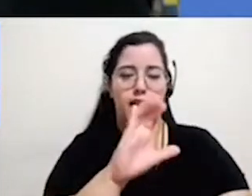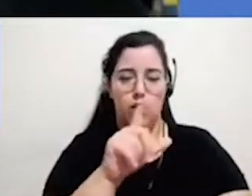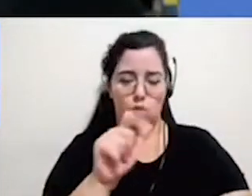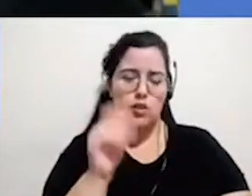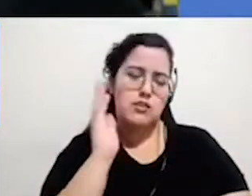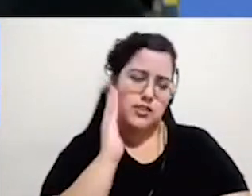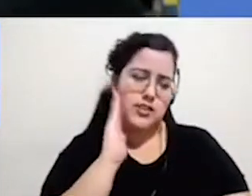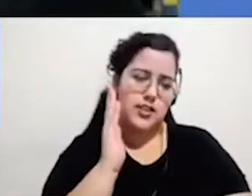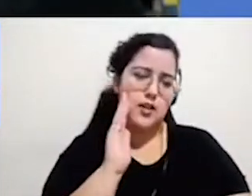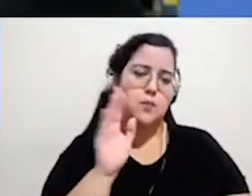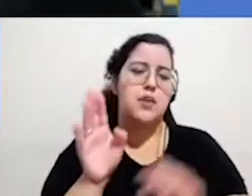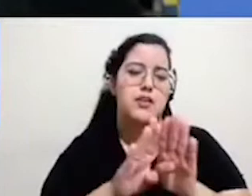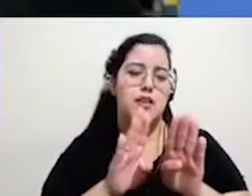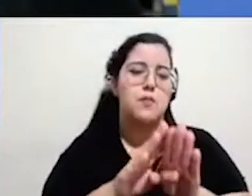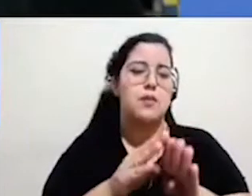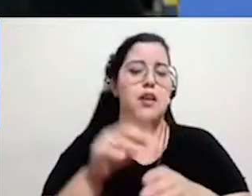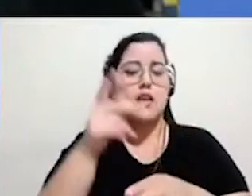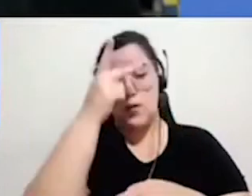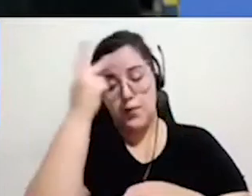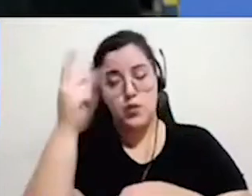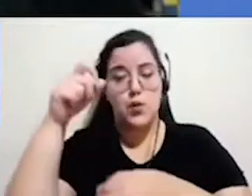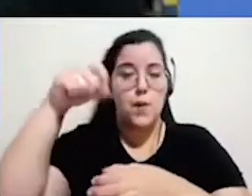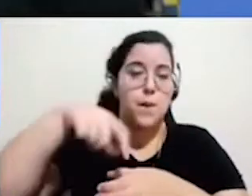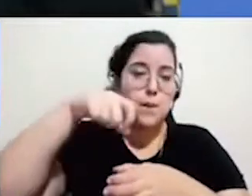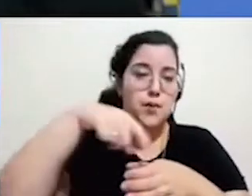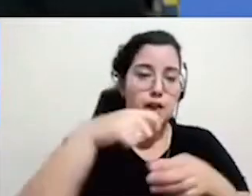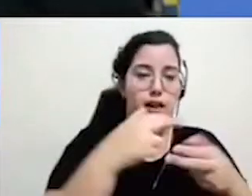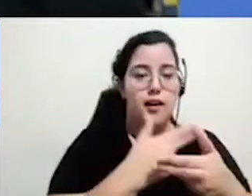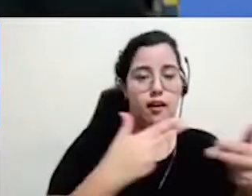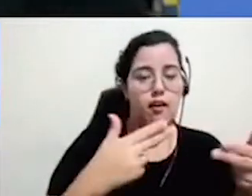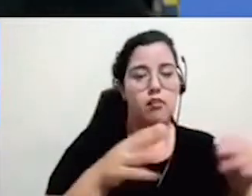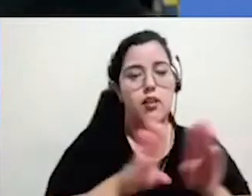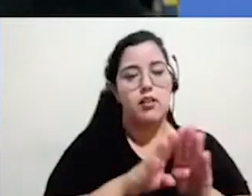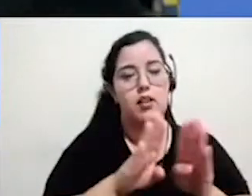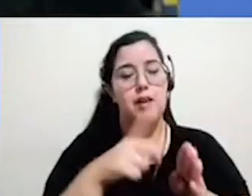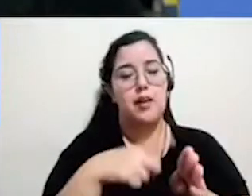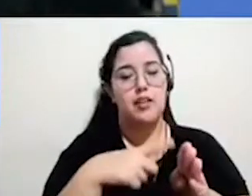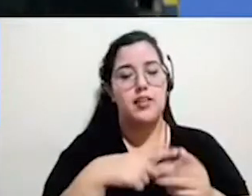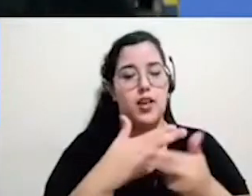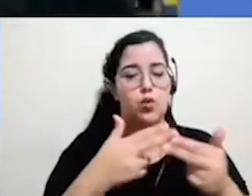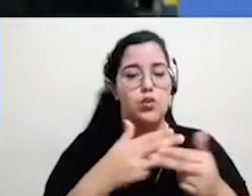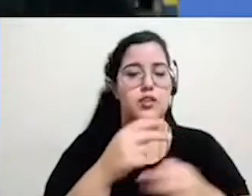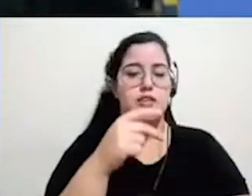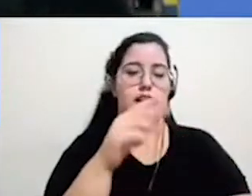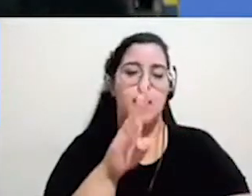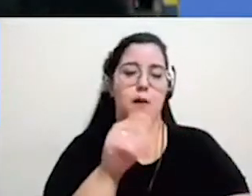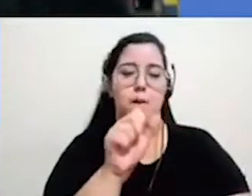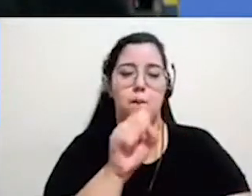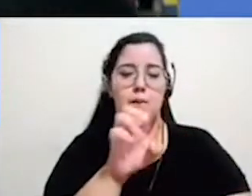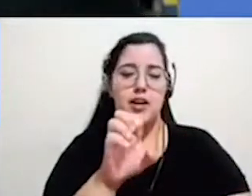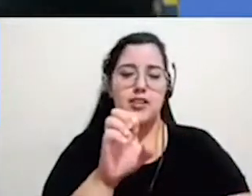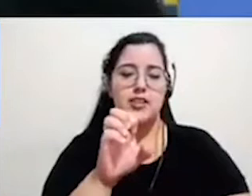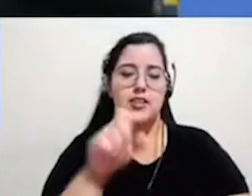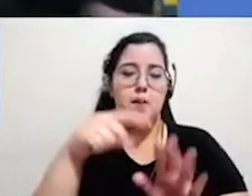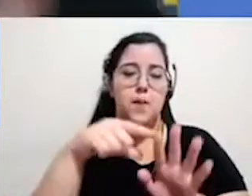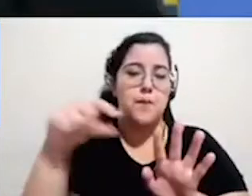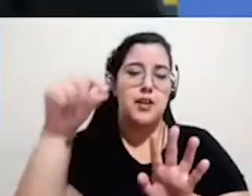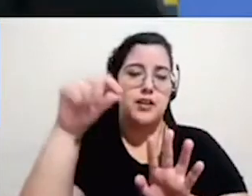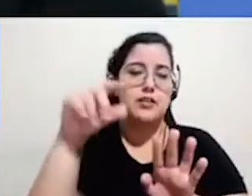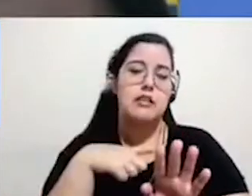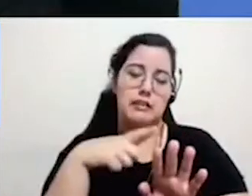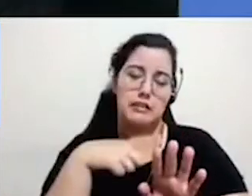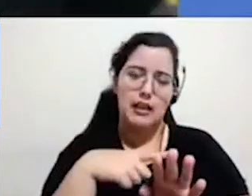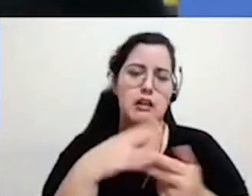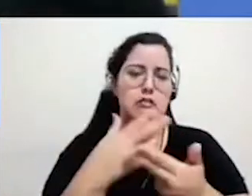falando de plant-based, a gente está falando de produção de proteína plant-based, proteína de laboratório. Que se você levar